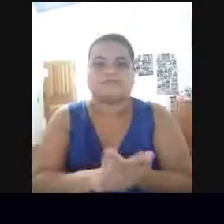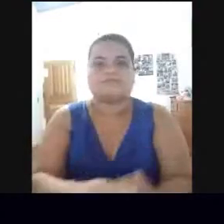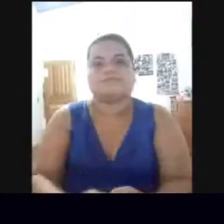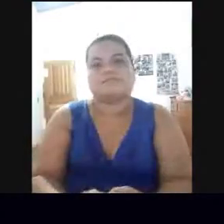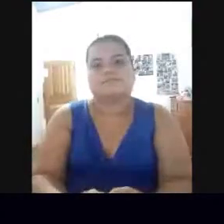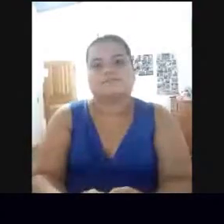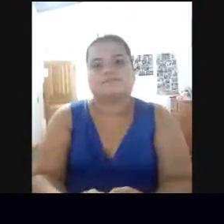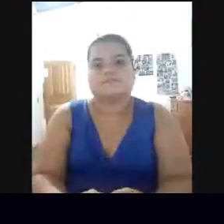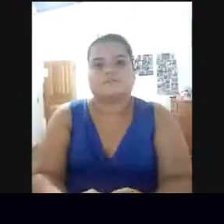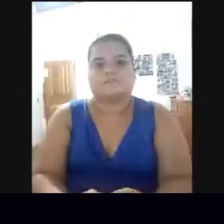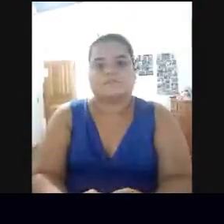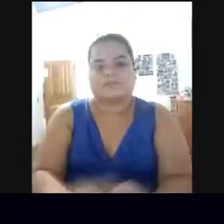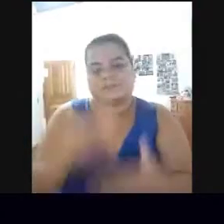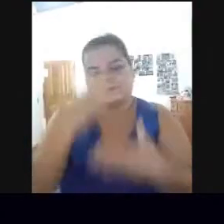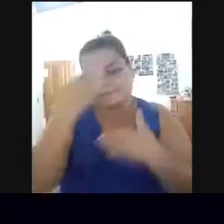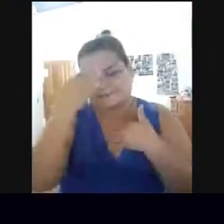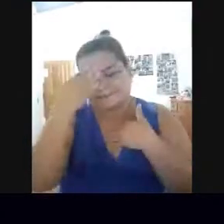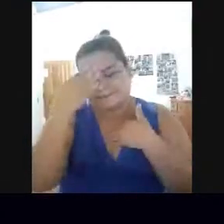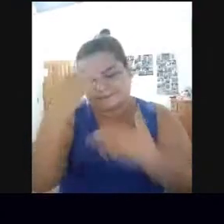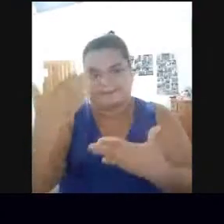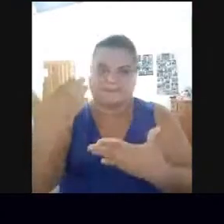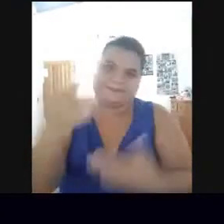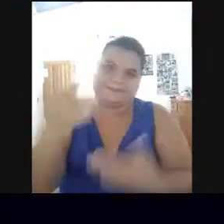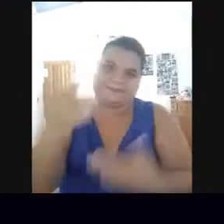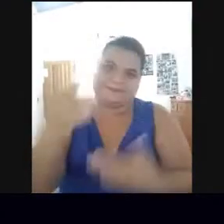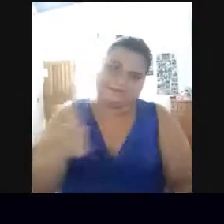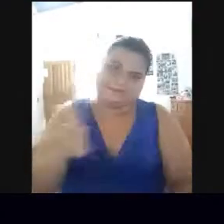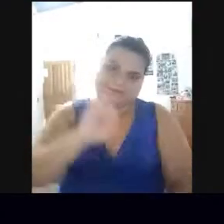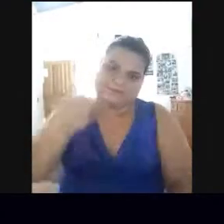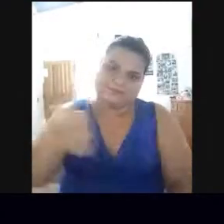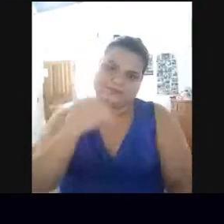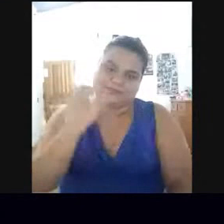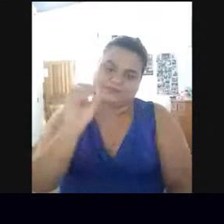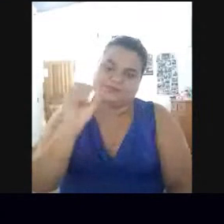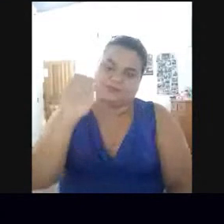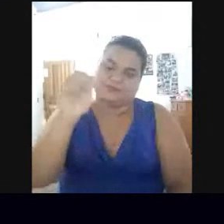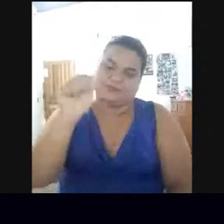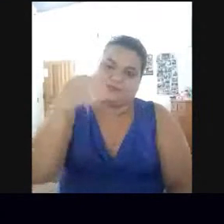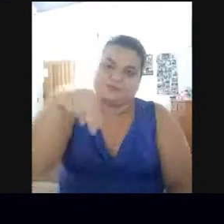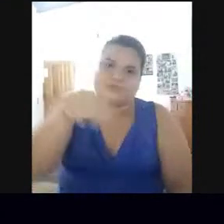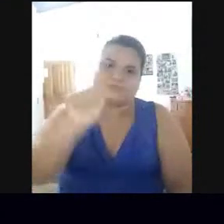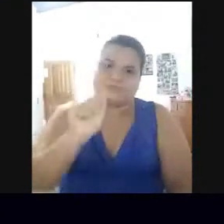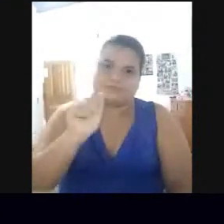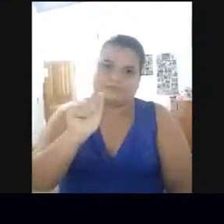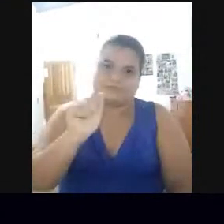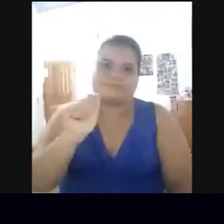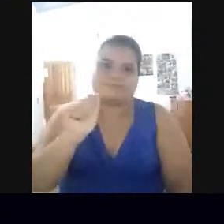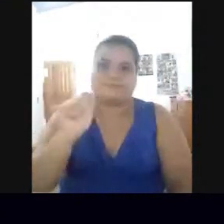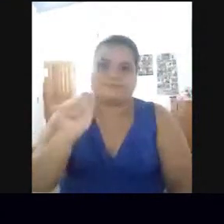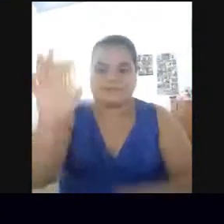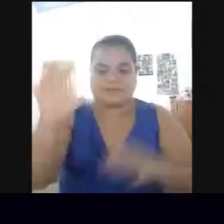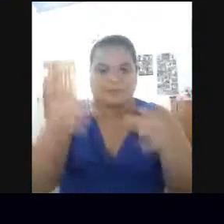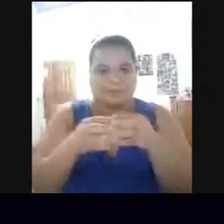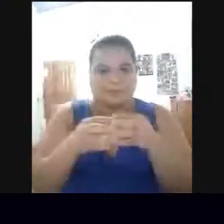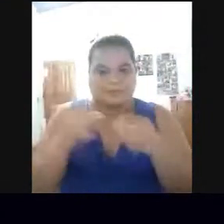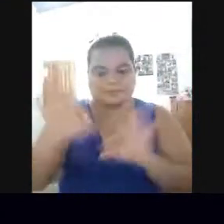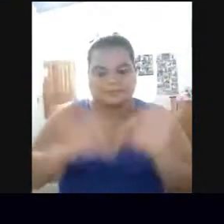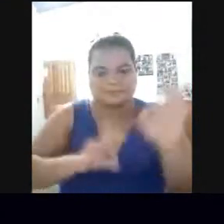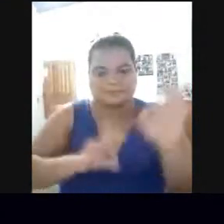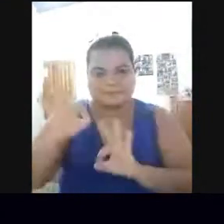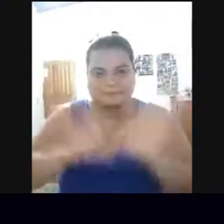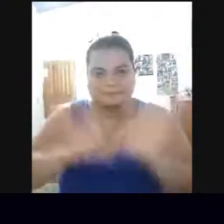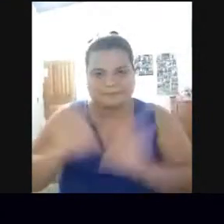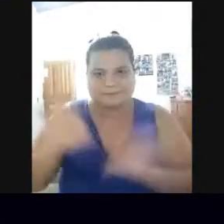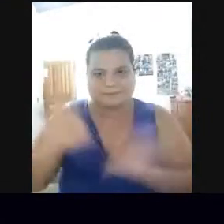a gente agradece a professora doutora Joana Leite, em nome da comissão organizadora da segunda Semana Acadêmica